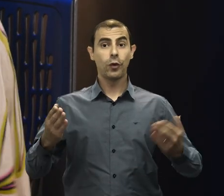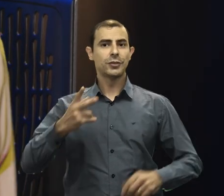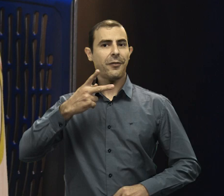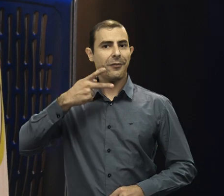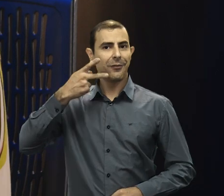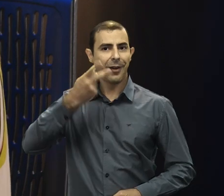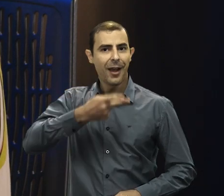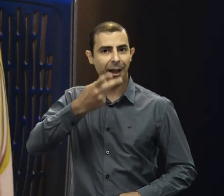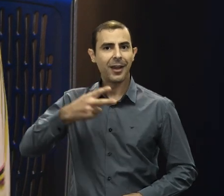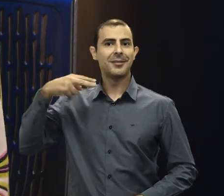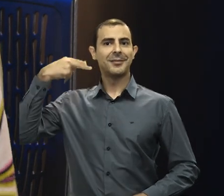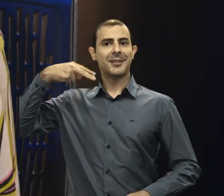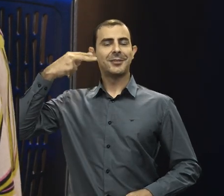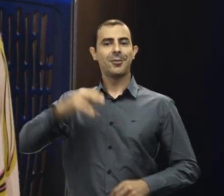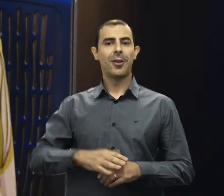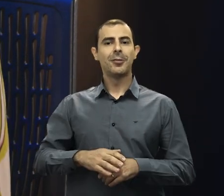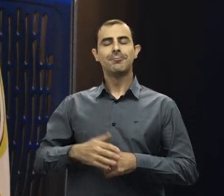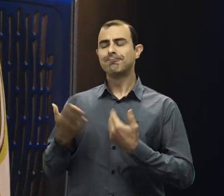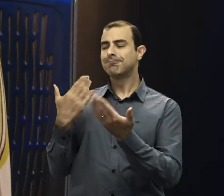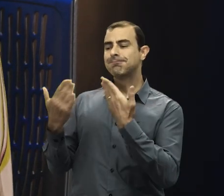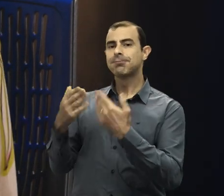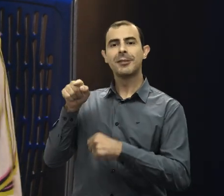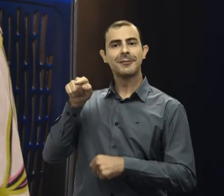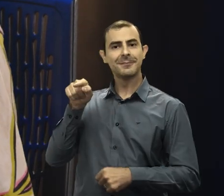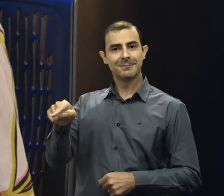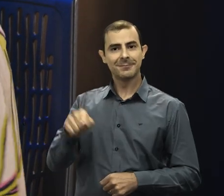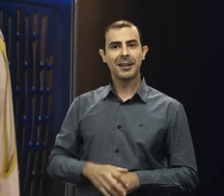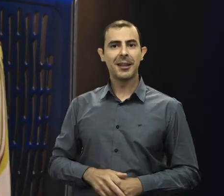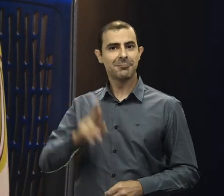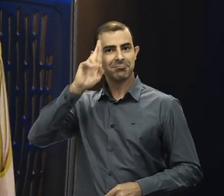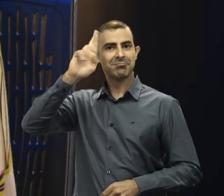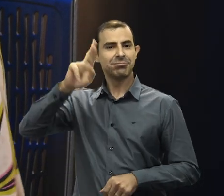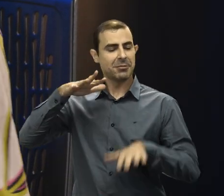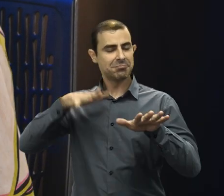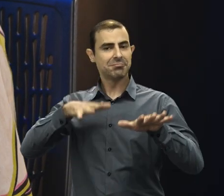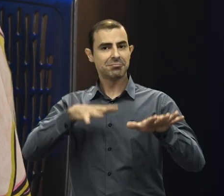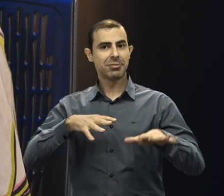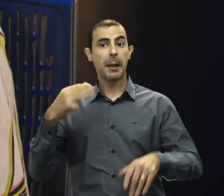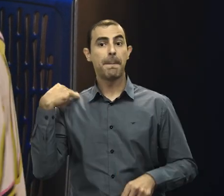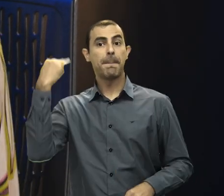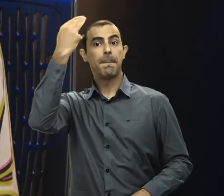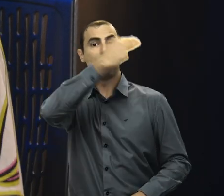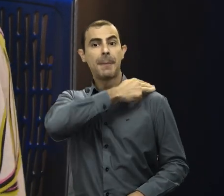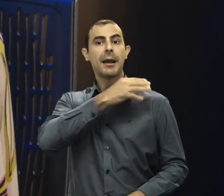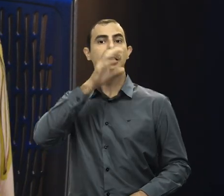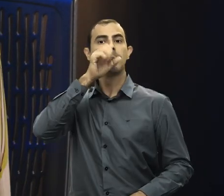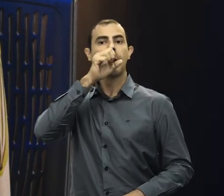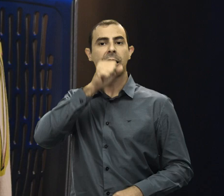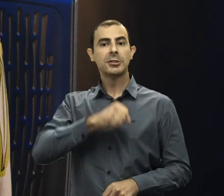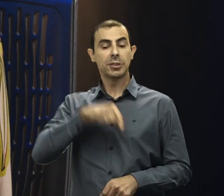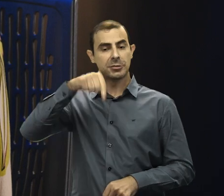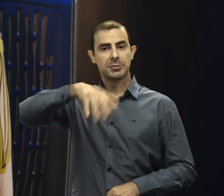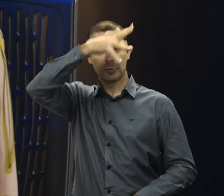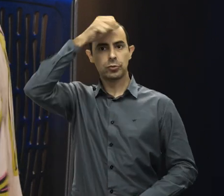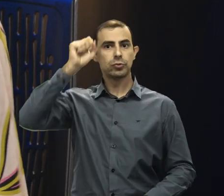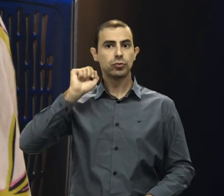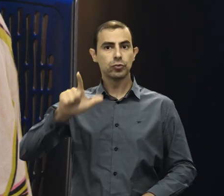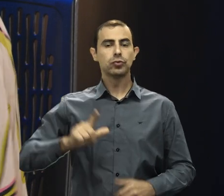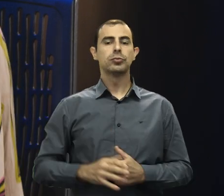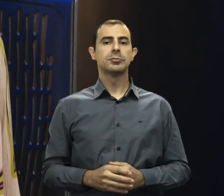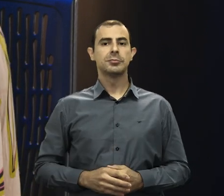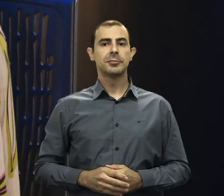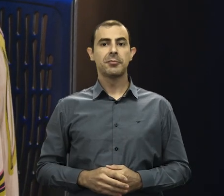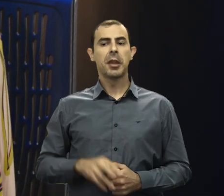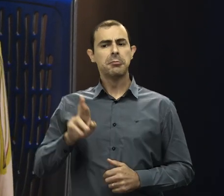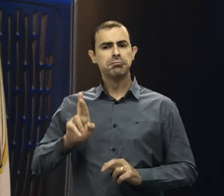No Fala Vereador de hoje, o papo é com ele que liderou a campanha Maio Laranja em todo o estado,